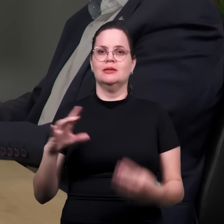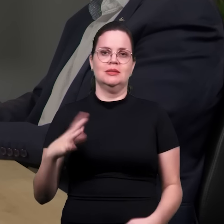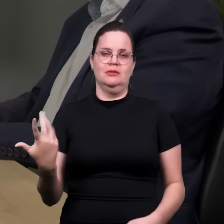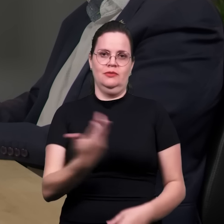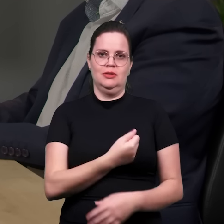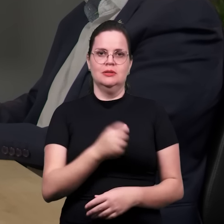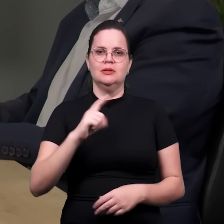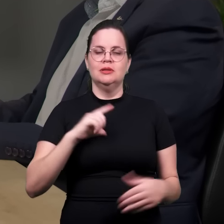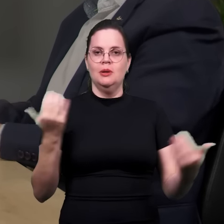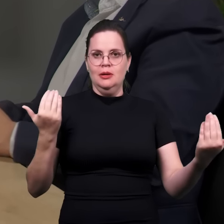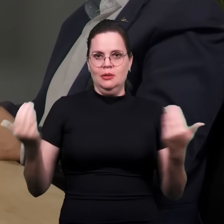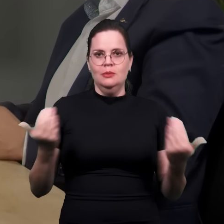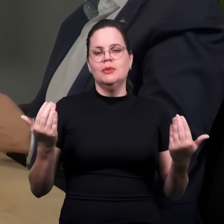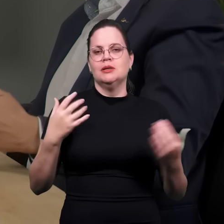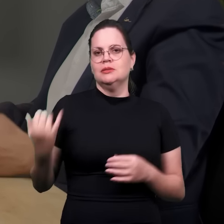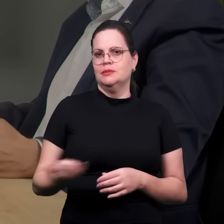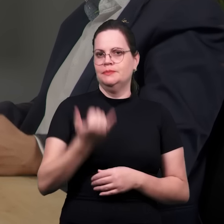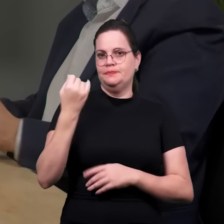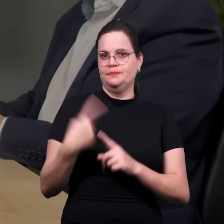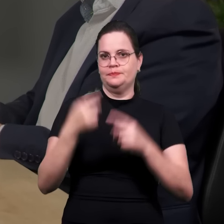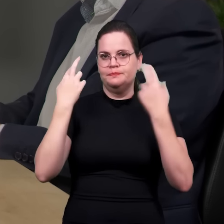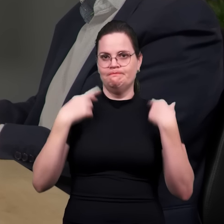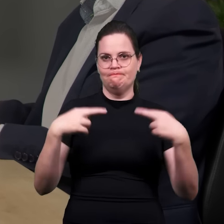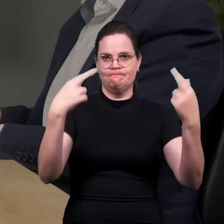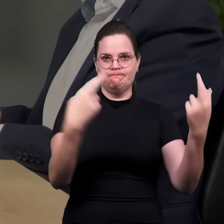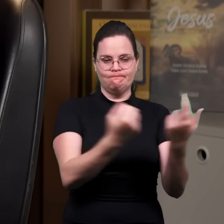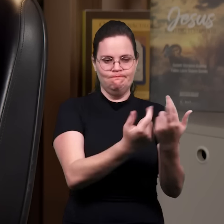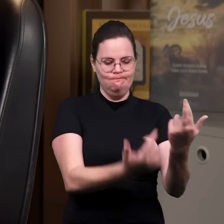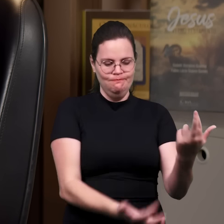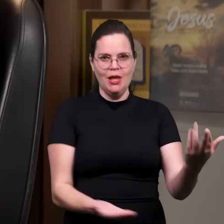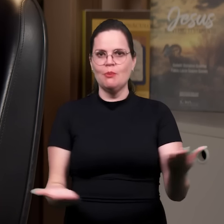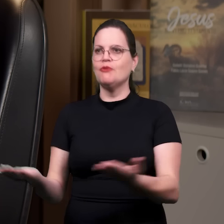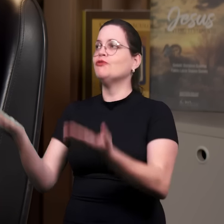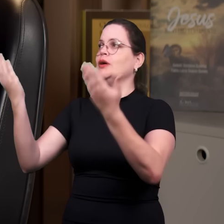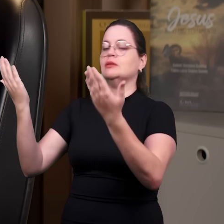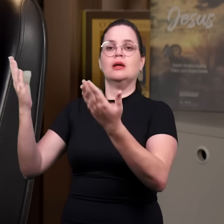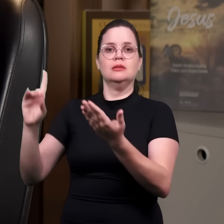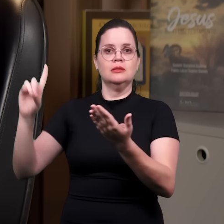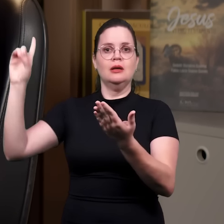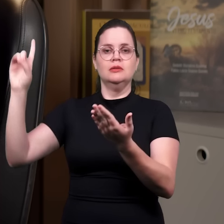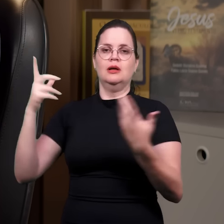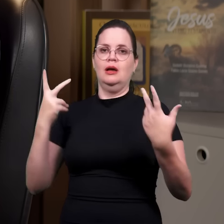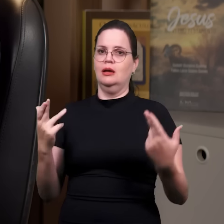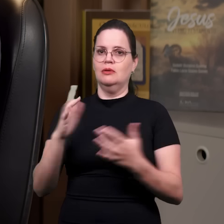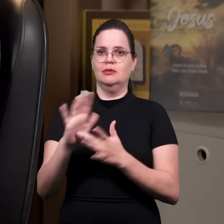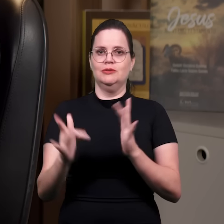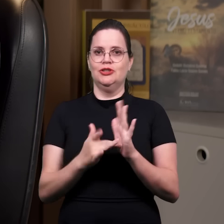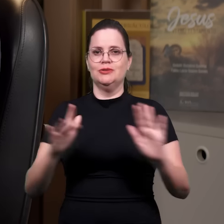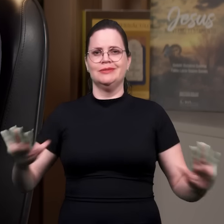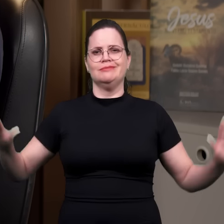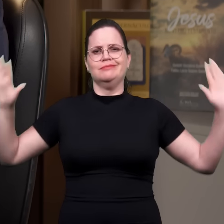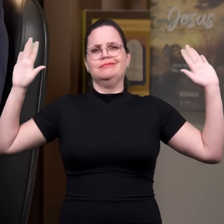muito importante que tinha aquele cordeiro sendo sacrificado com o sacrifício que Jesus fez por nós, né? Ali